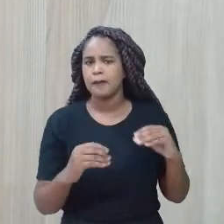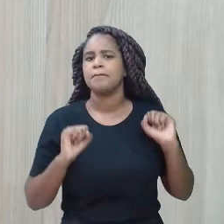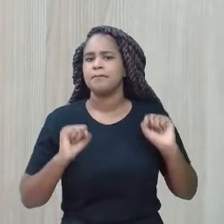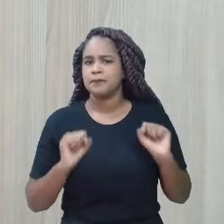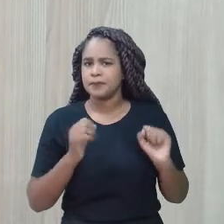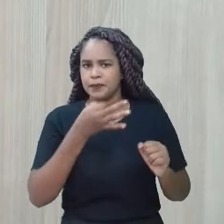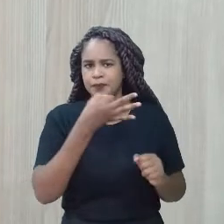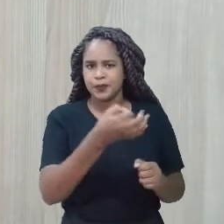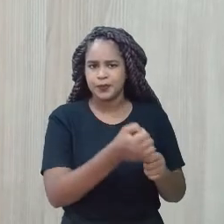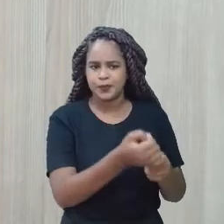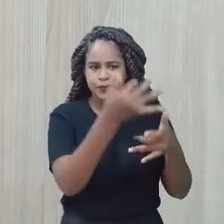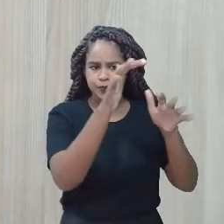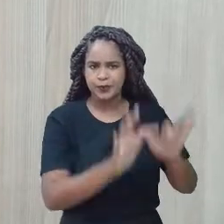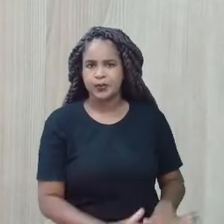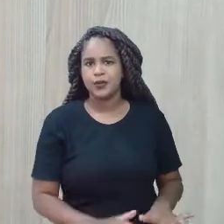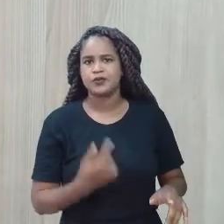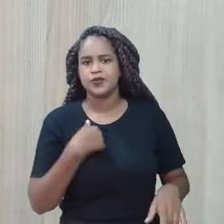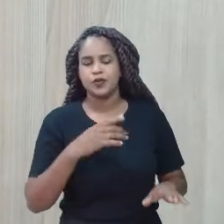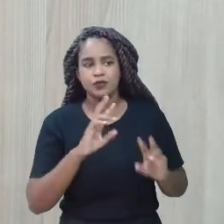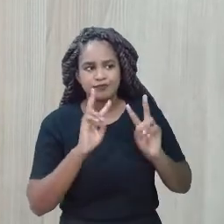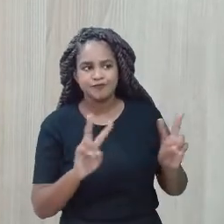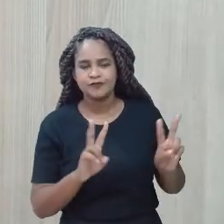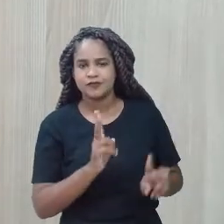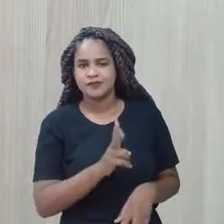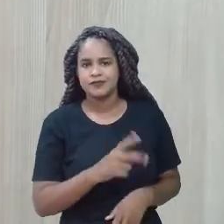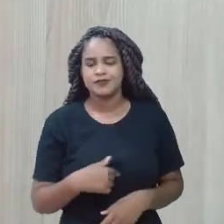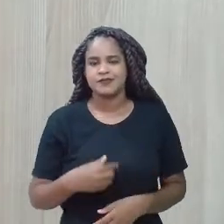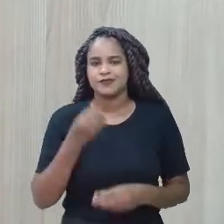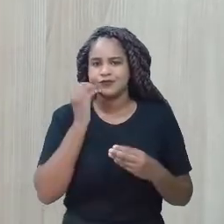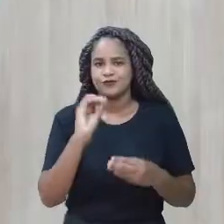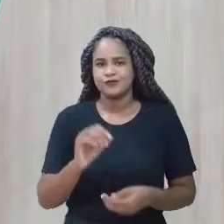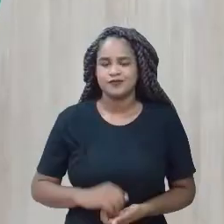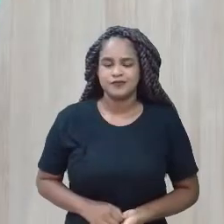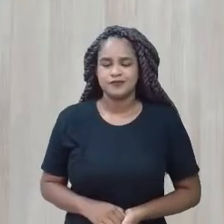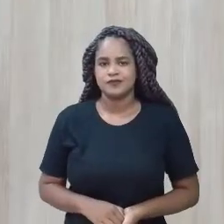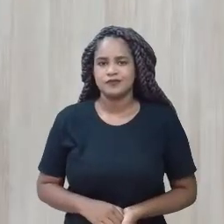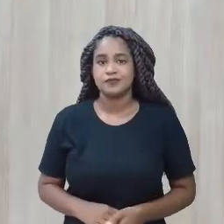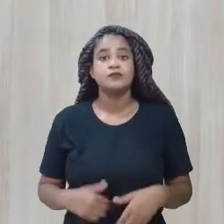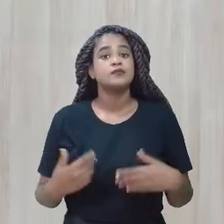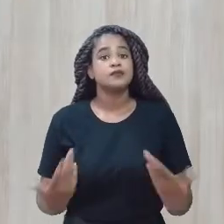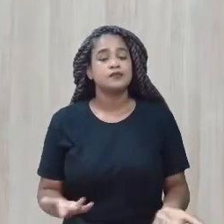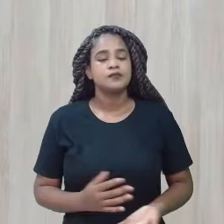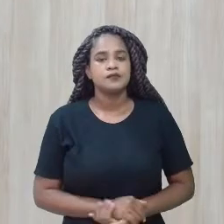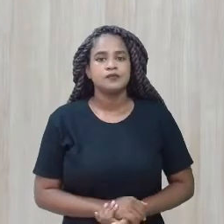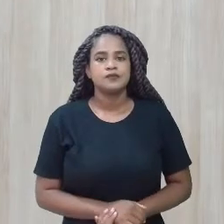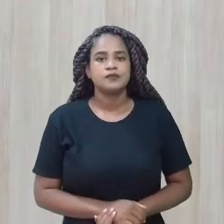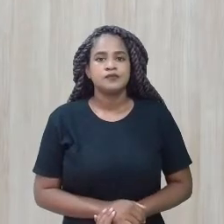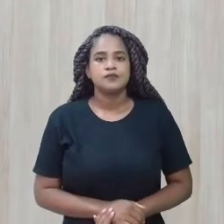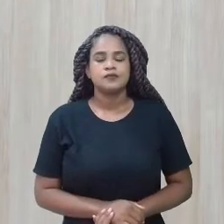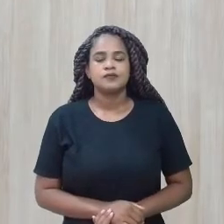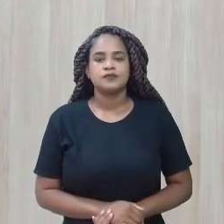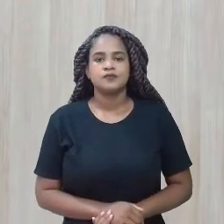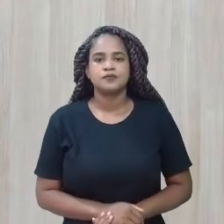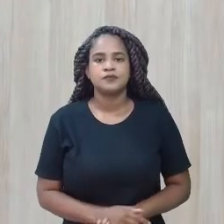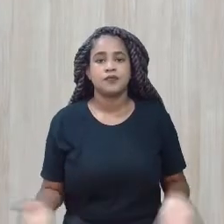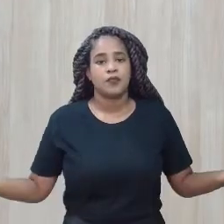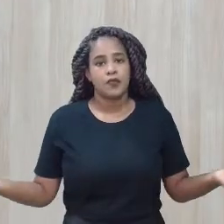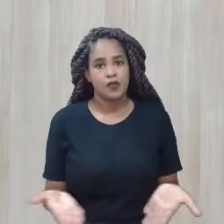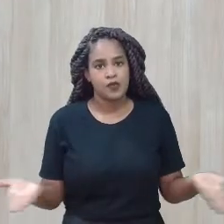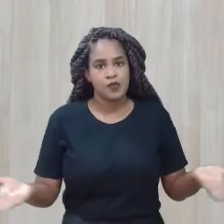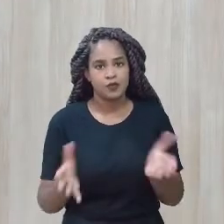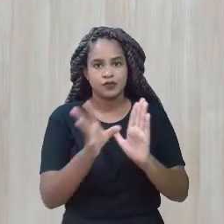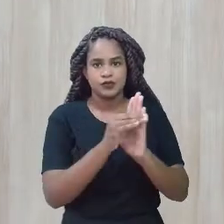no chat, tá certo? Estou aqui de prontidão. Um cheiro para vocês. Então, pessoal, nosso conteúdo